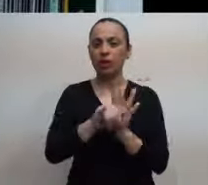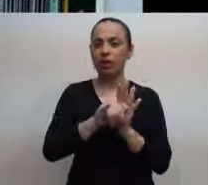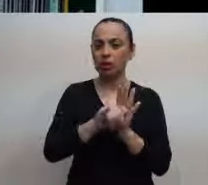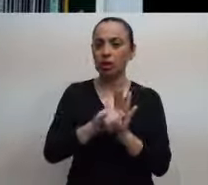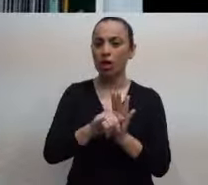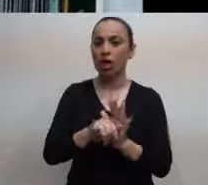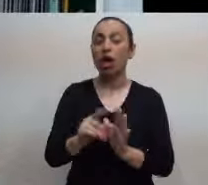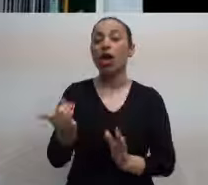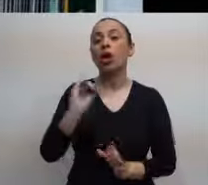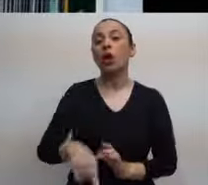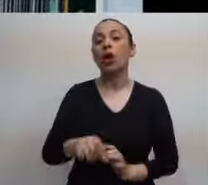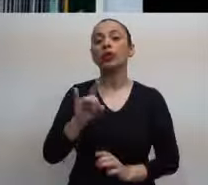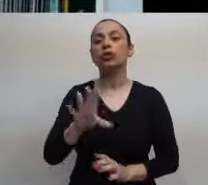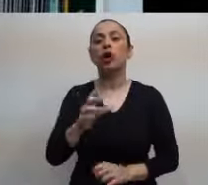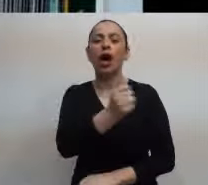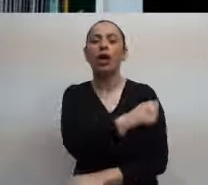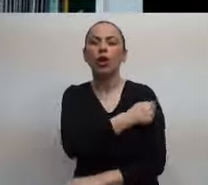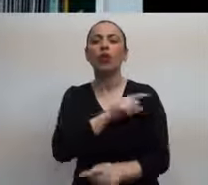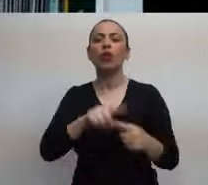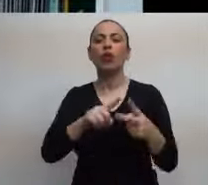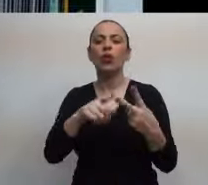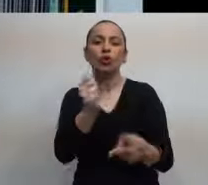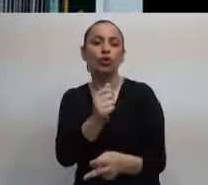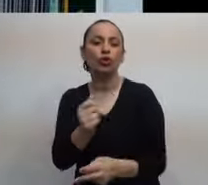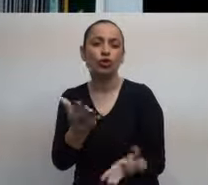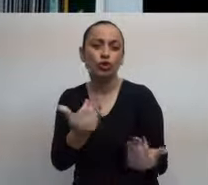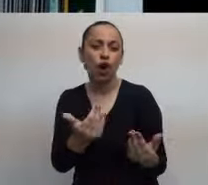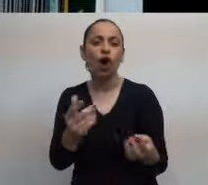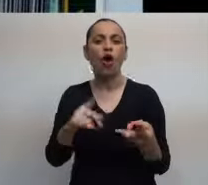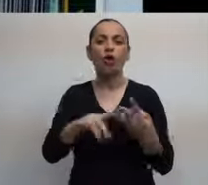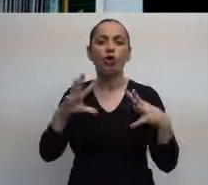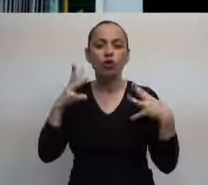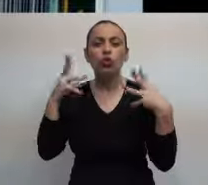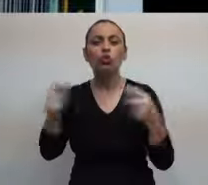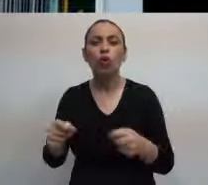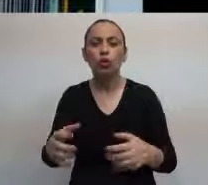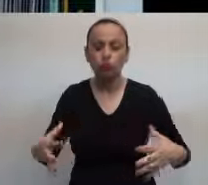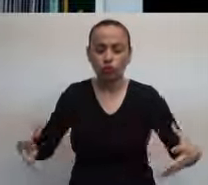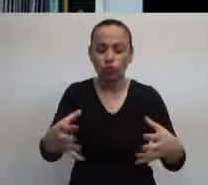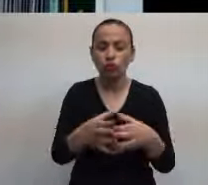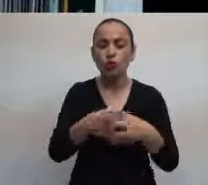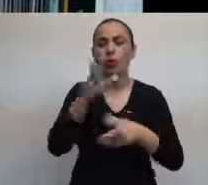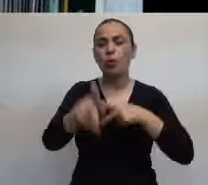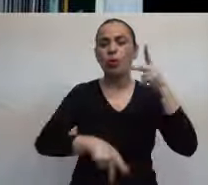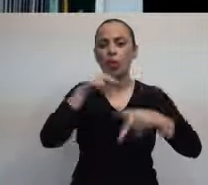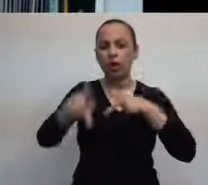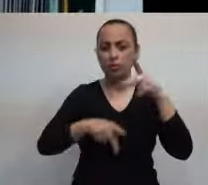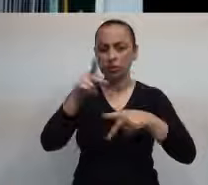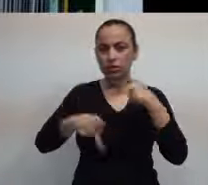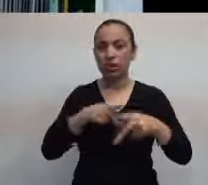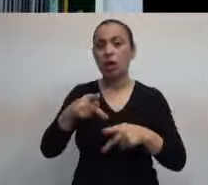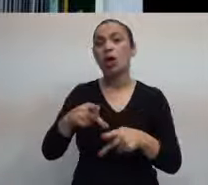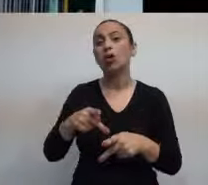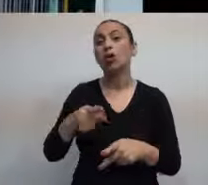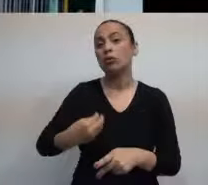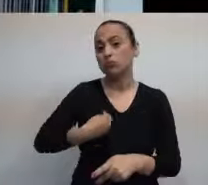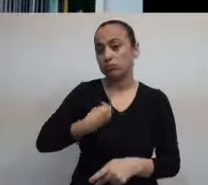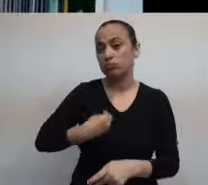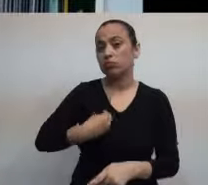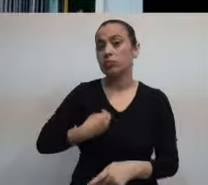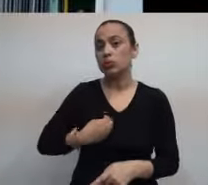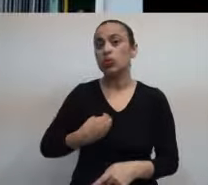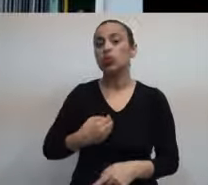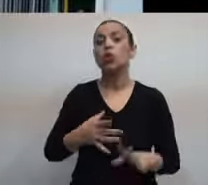não somente de alunos, de jovens, mas de toda uma camada da população que se enquadra dentro